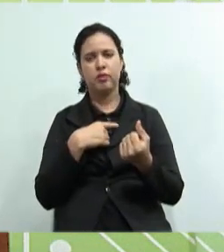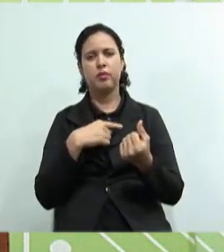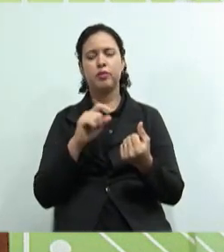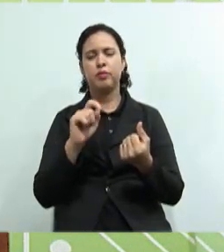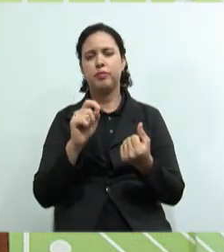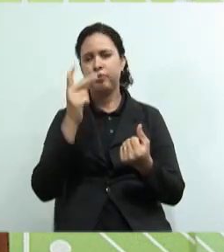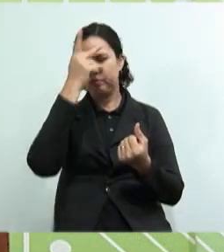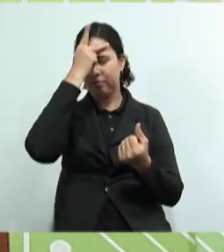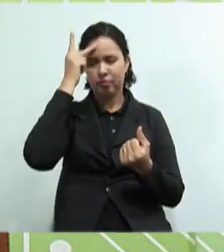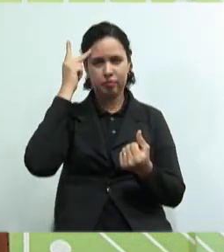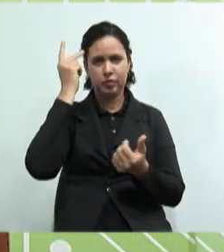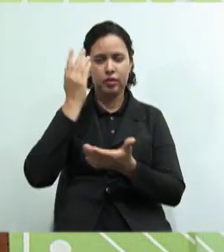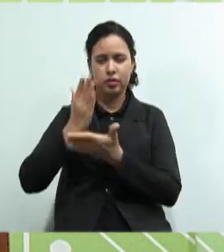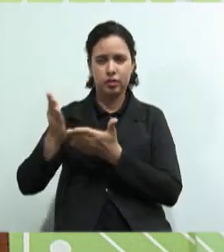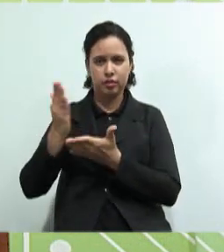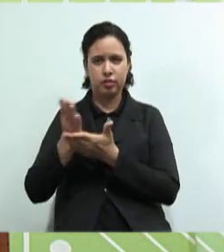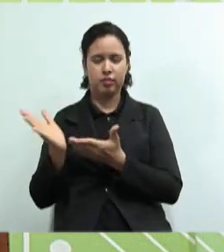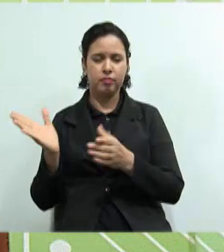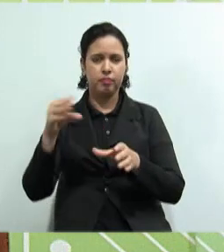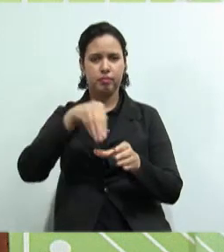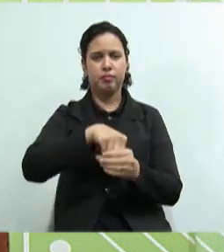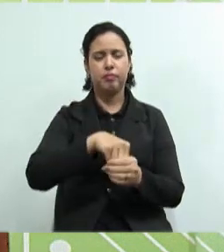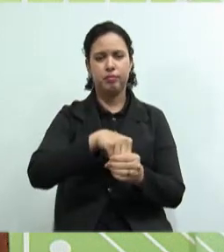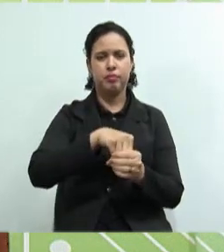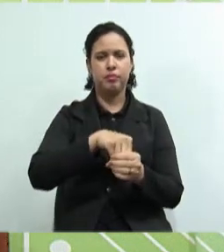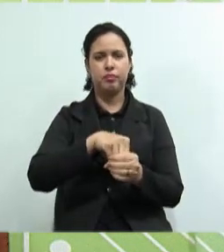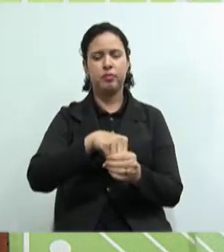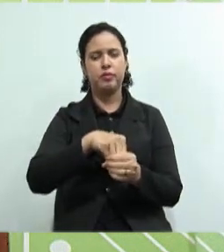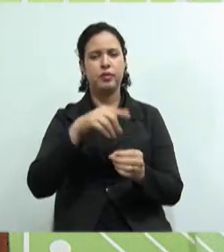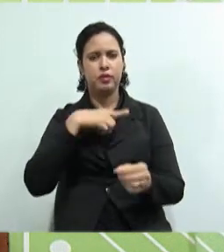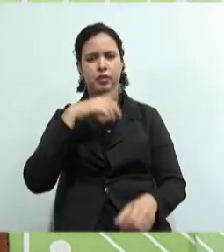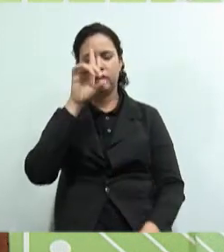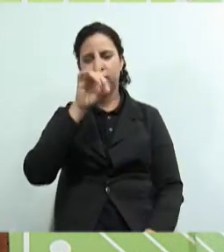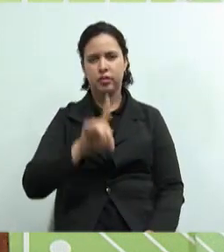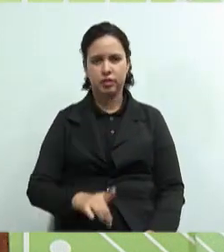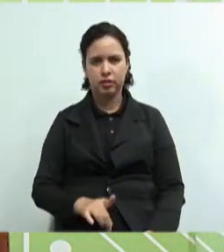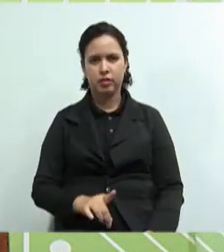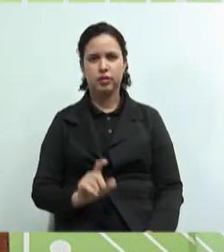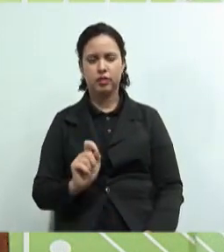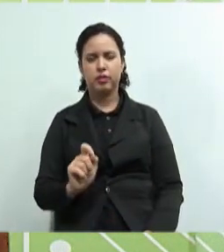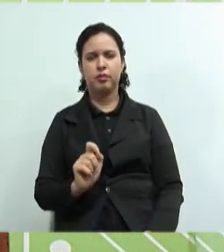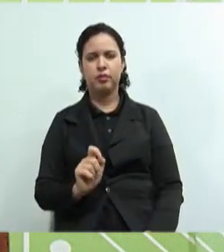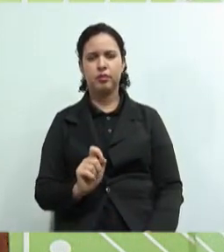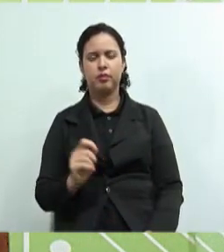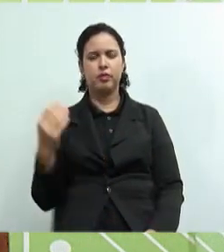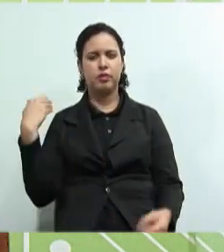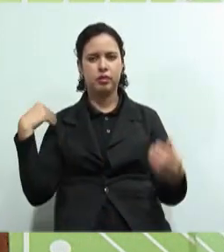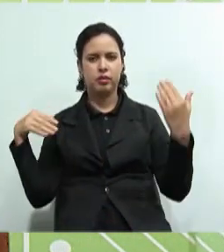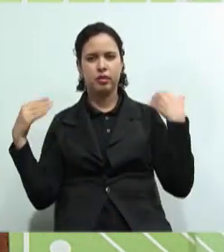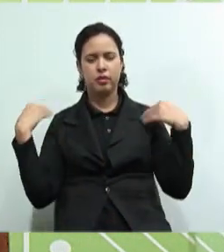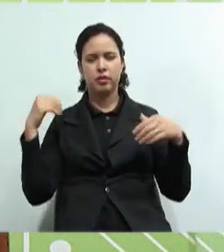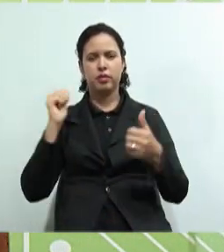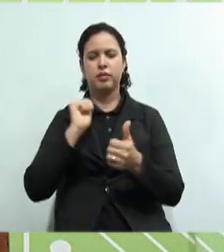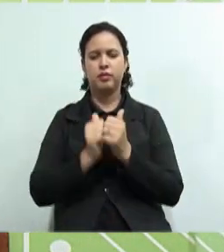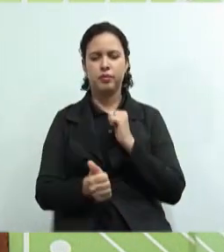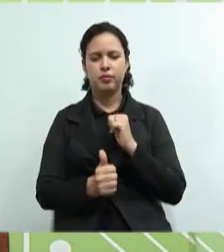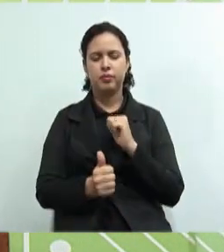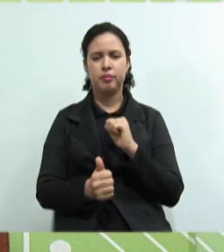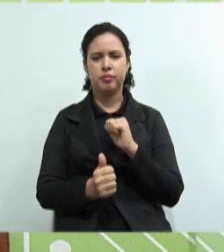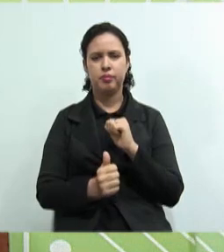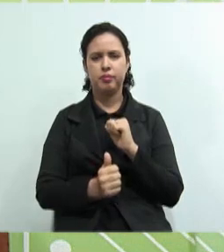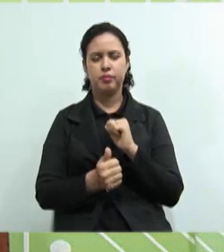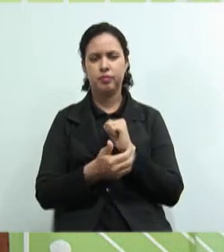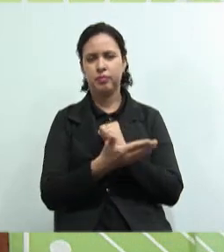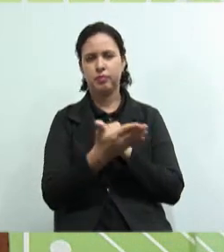excluída, de subsistência, e essas pessoas passam a ter direito a ter lazer, esporte e outras questões,